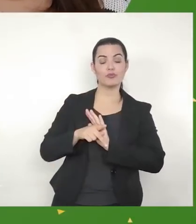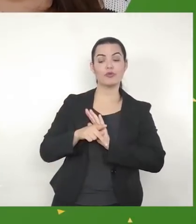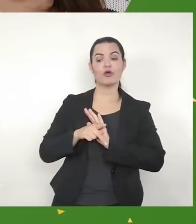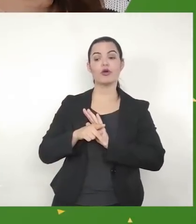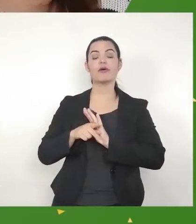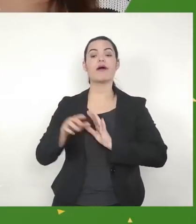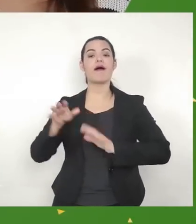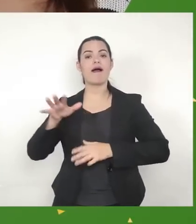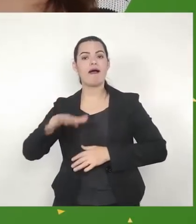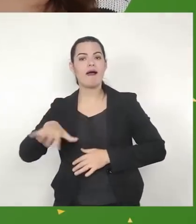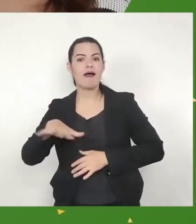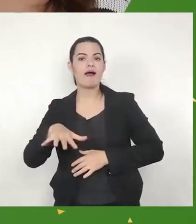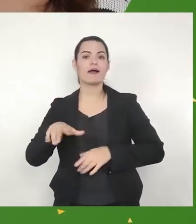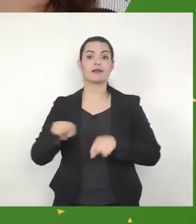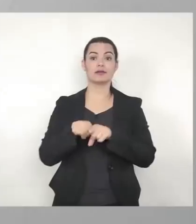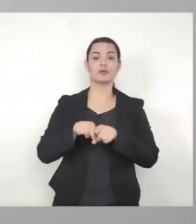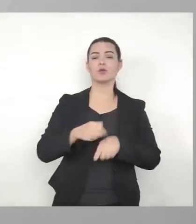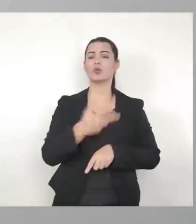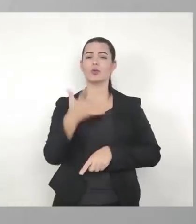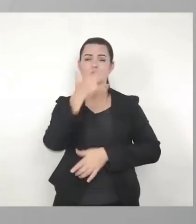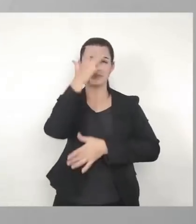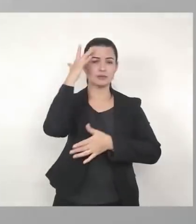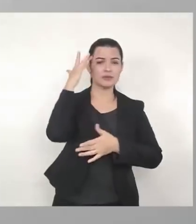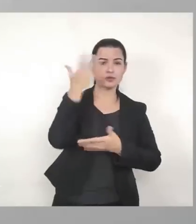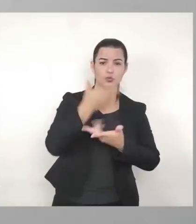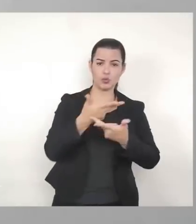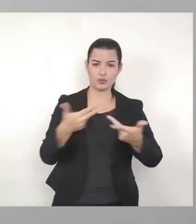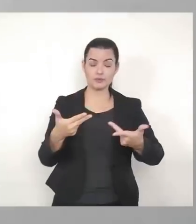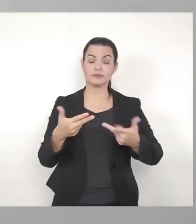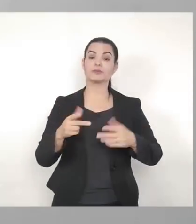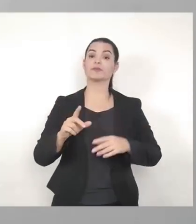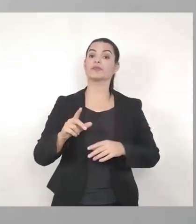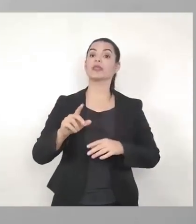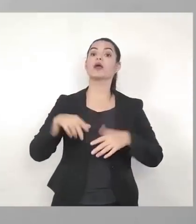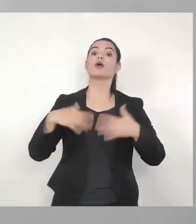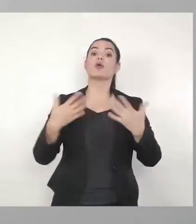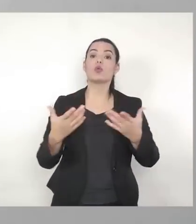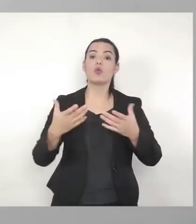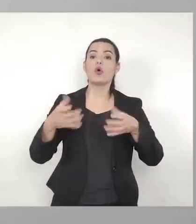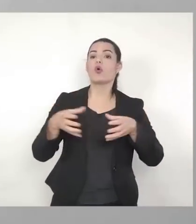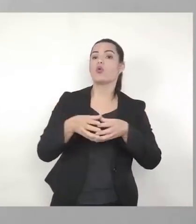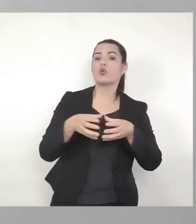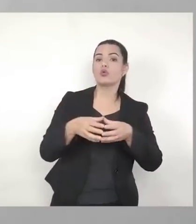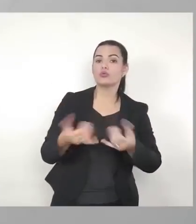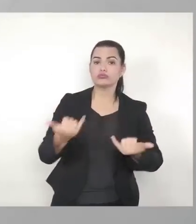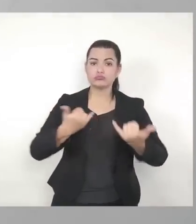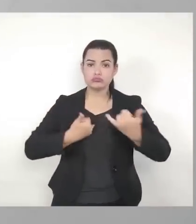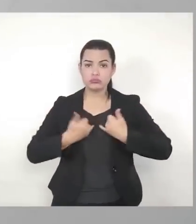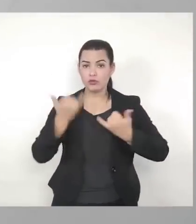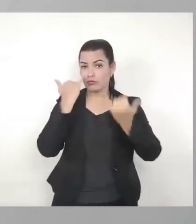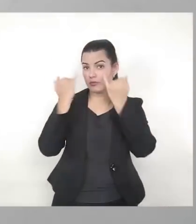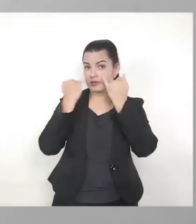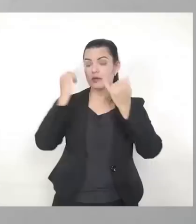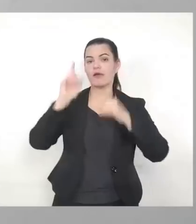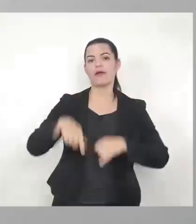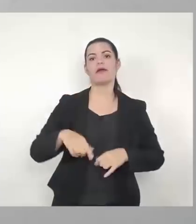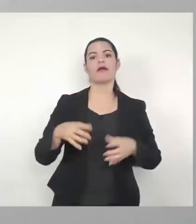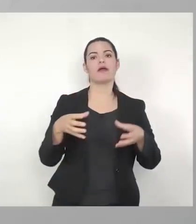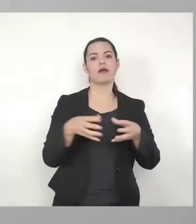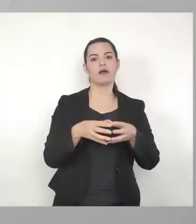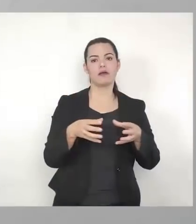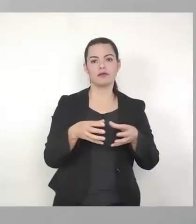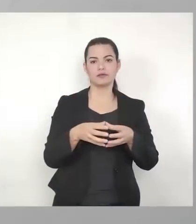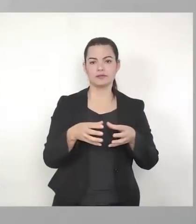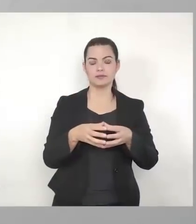área, à população, à ocupação territorial, quem nos fornece essa informação é